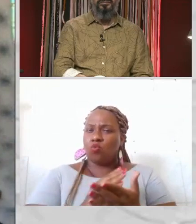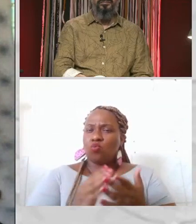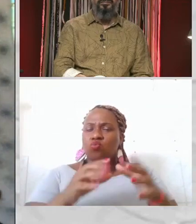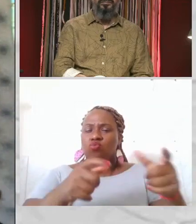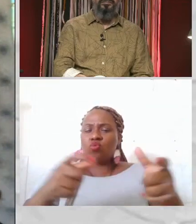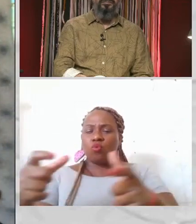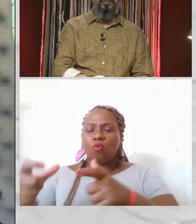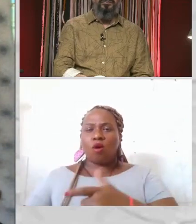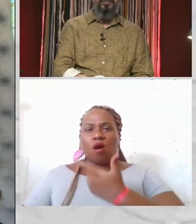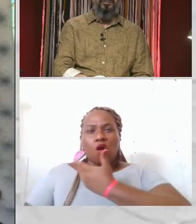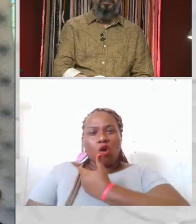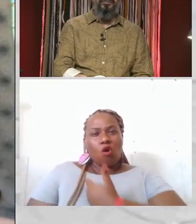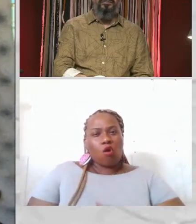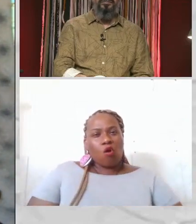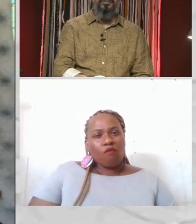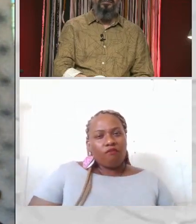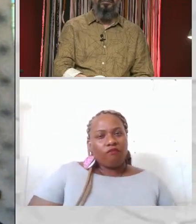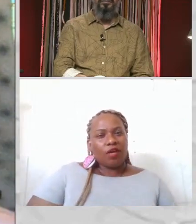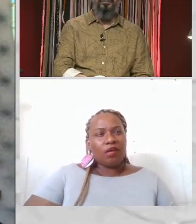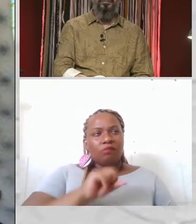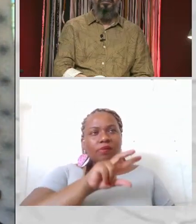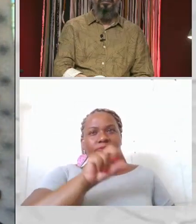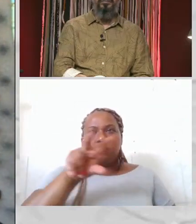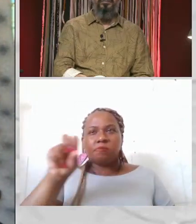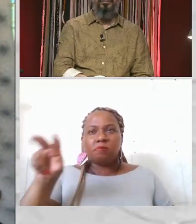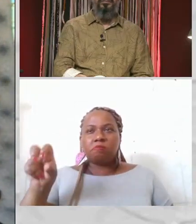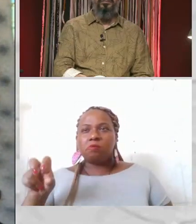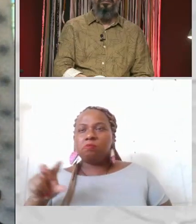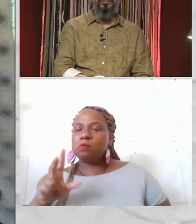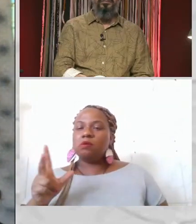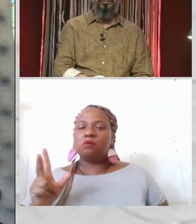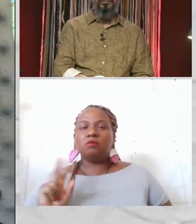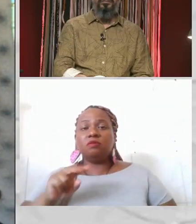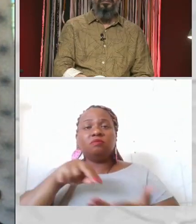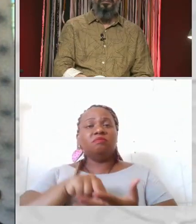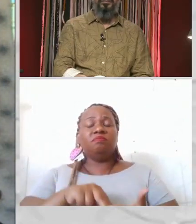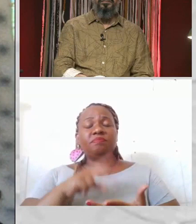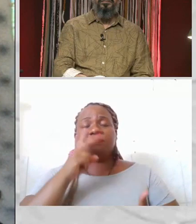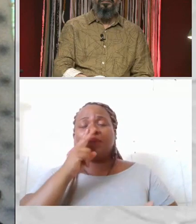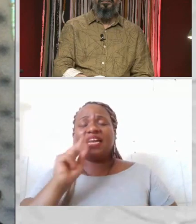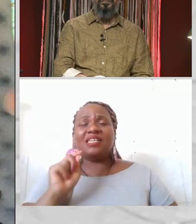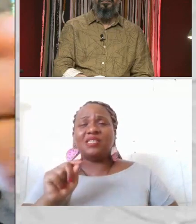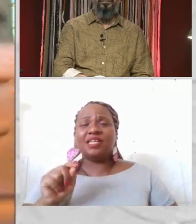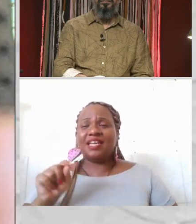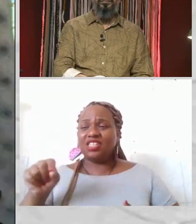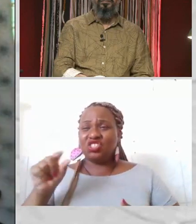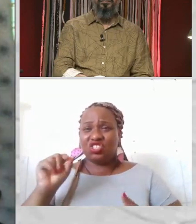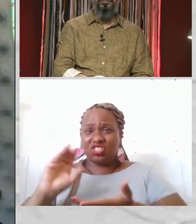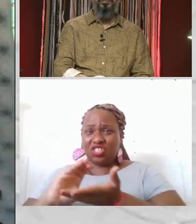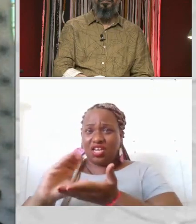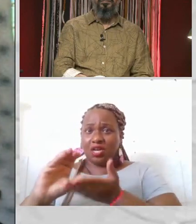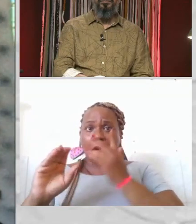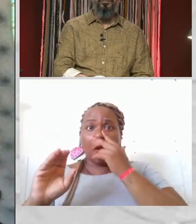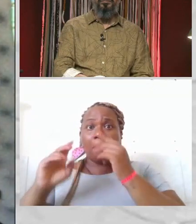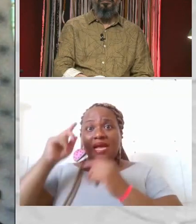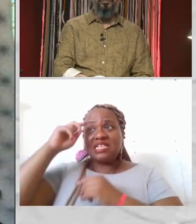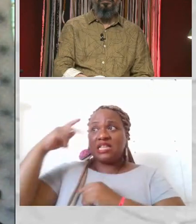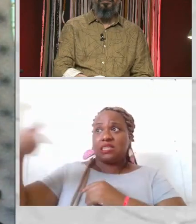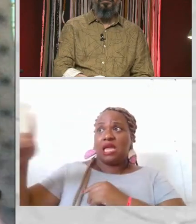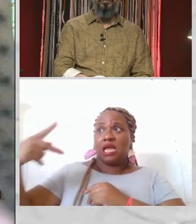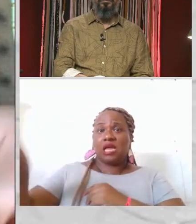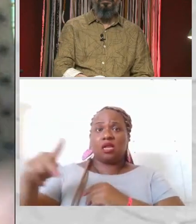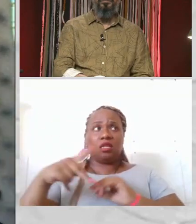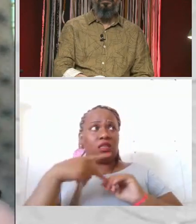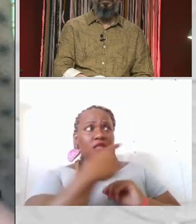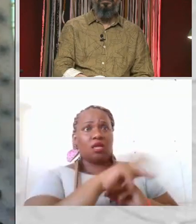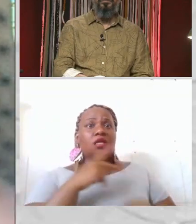governos, se colocaram de forma como se o dinheiro fosse deles e